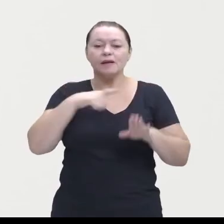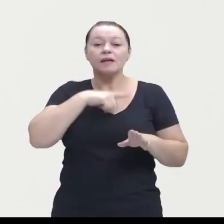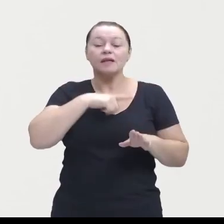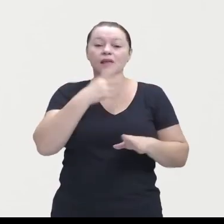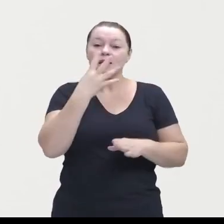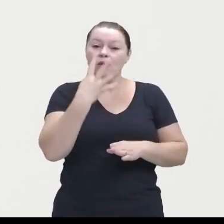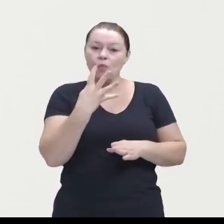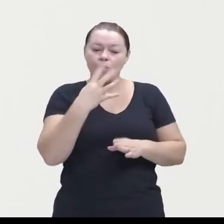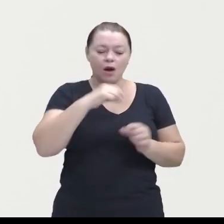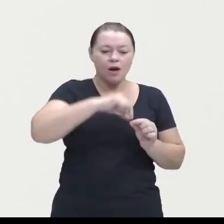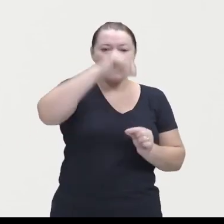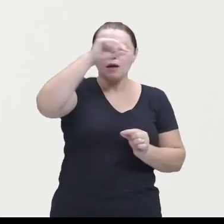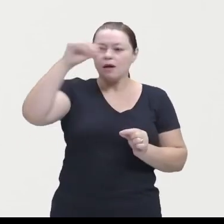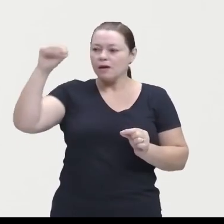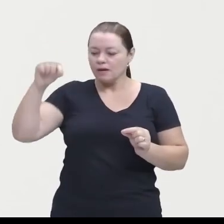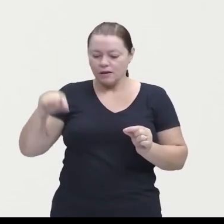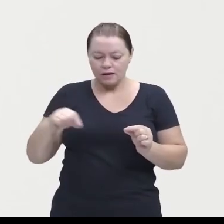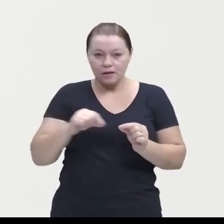iguais.